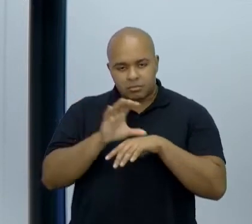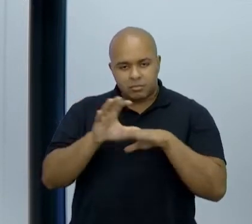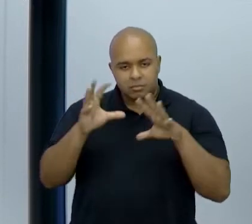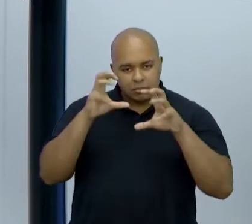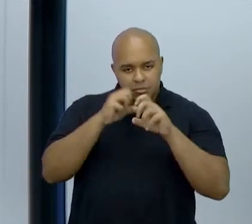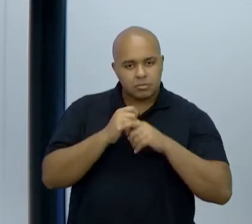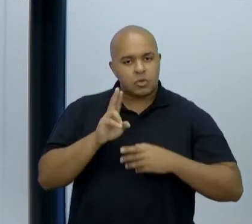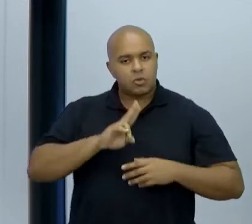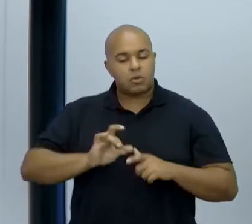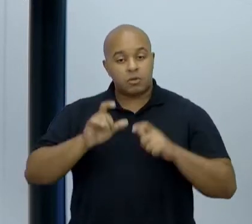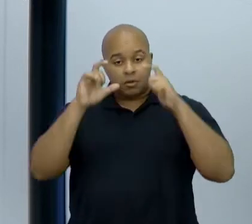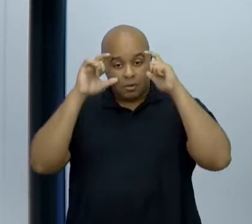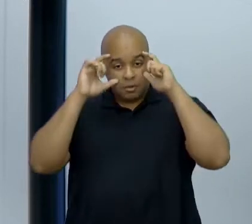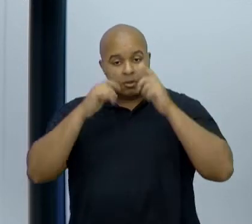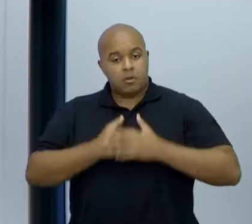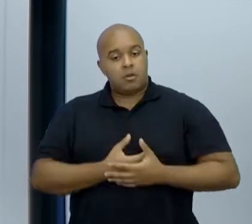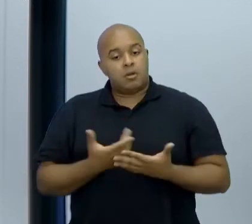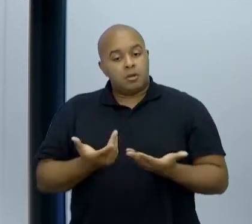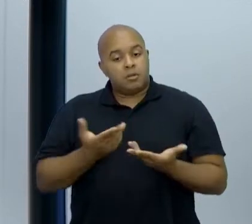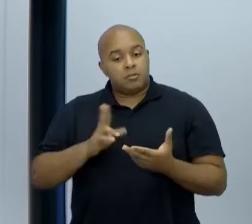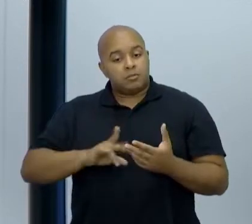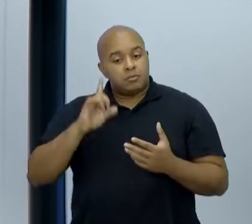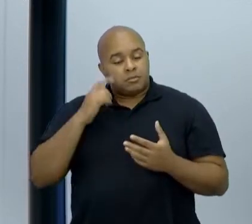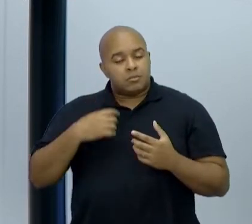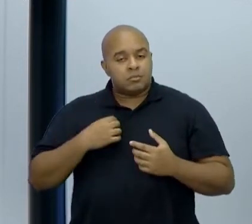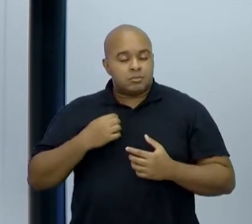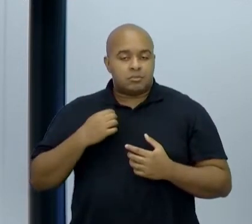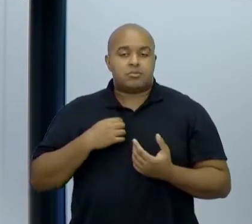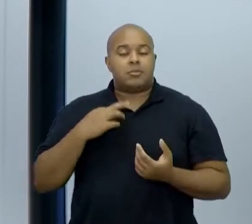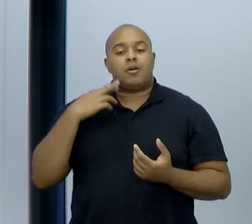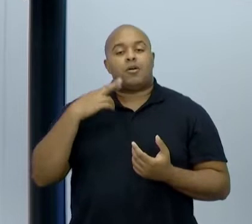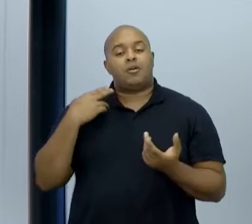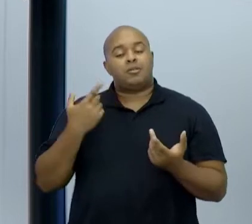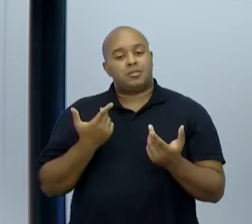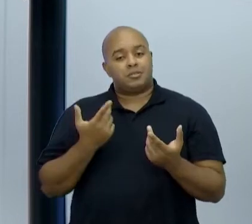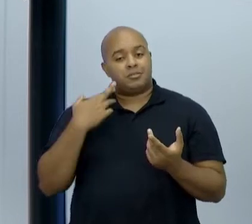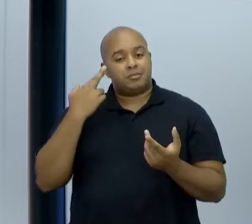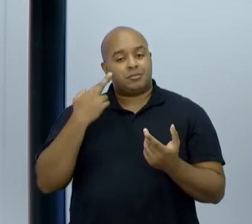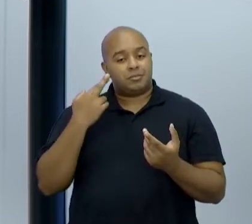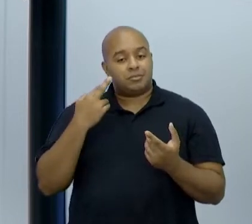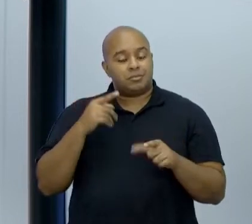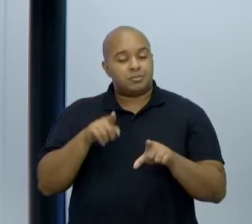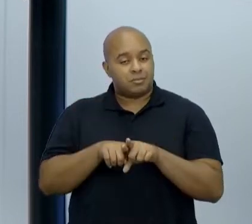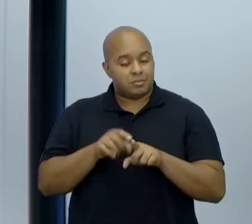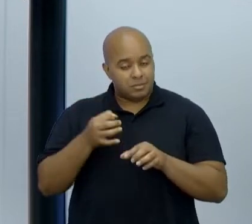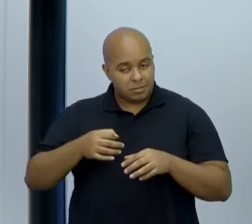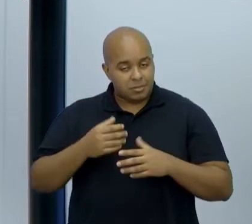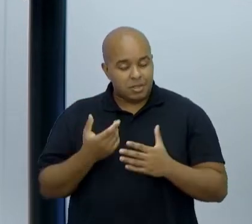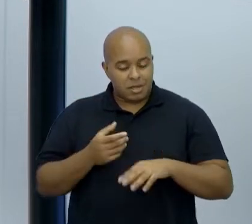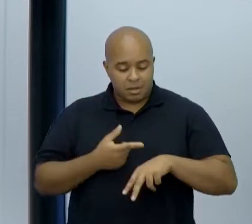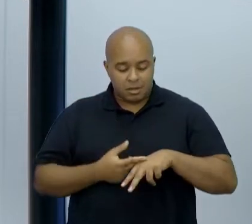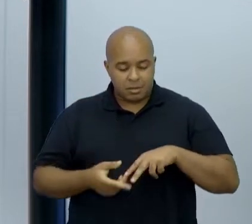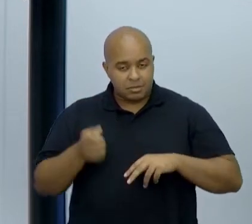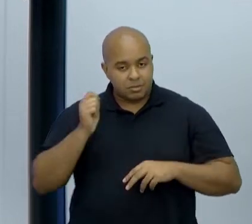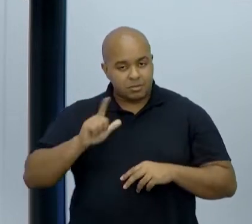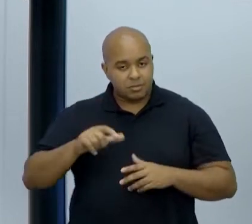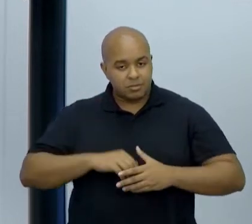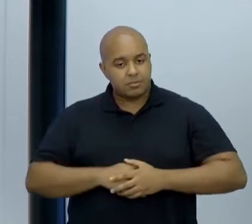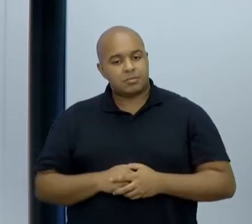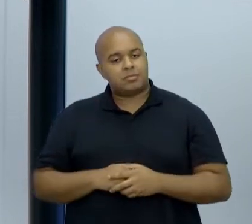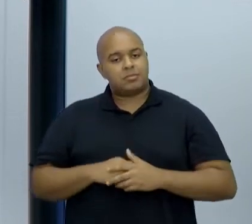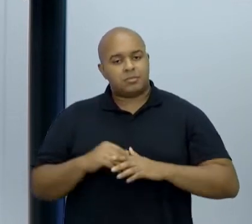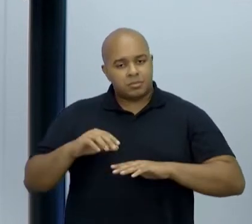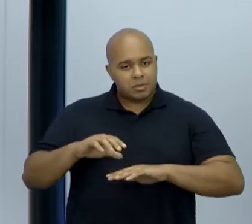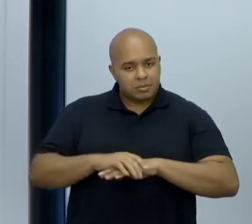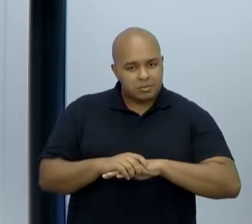escuros, uso óculos e hoje estou vestindo uma camiseta rosa, tá certo? Calça jeans azul